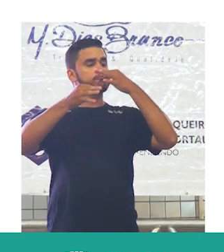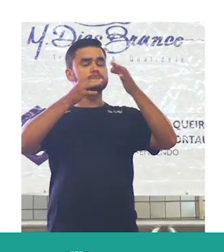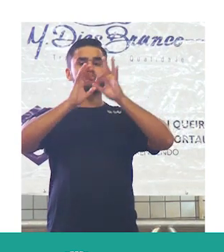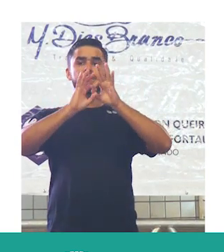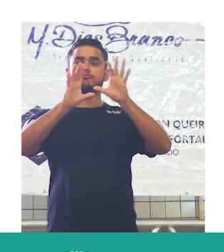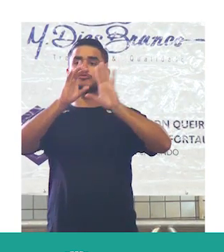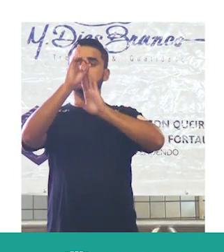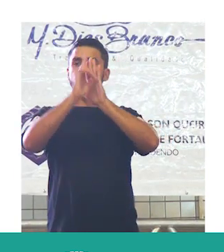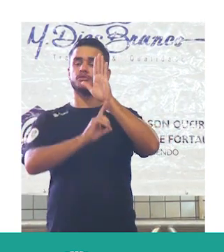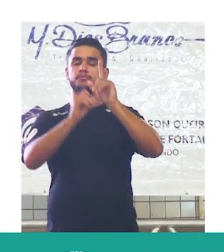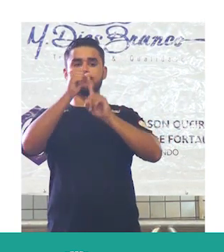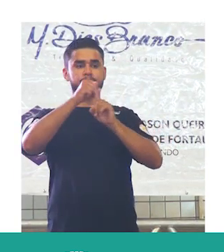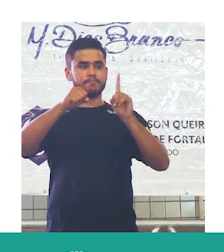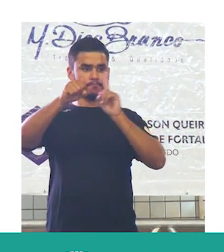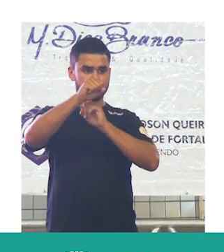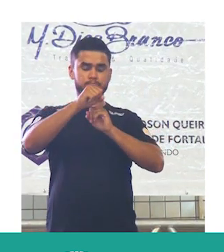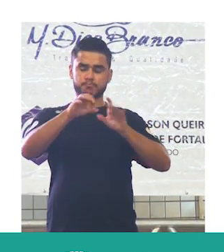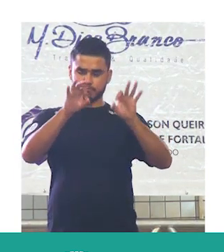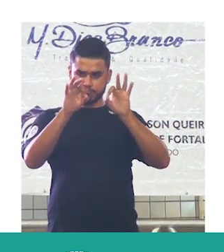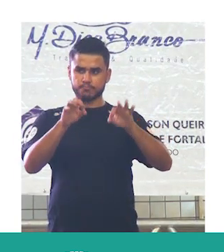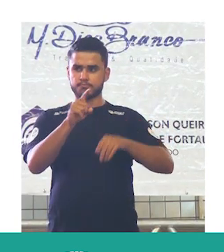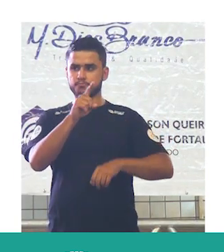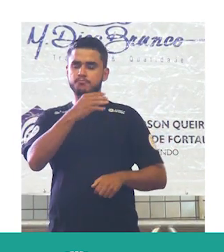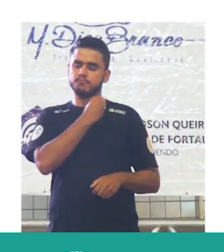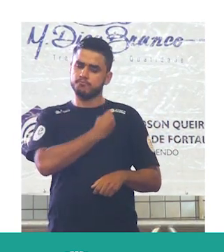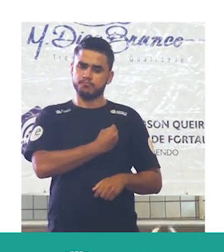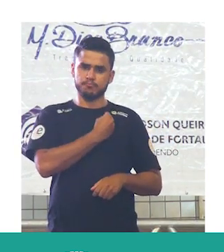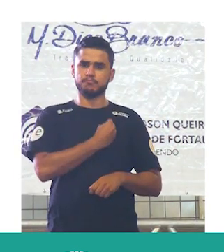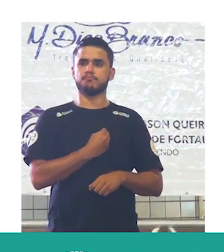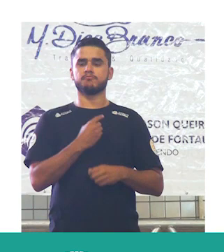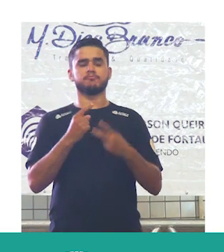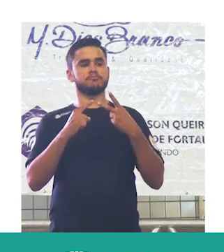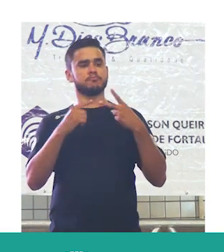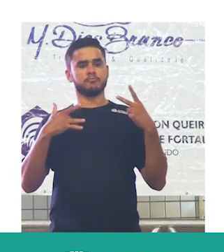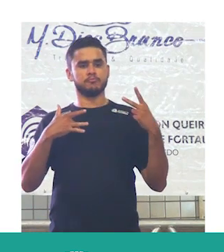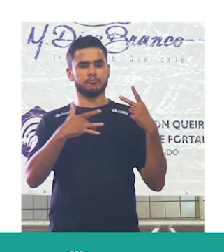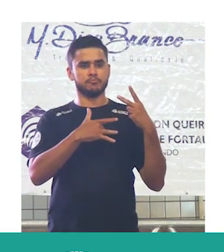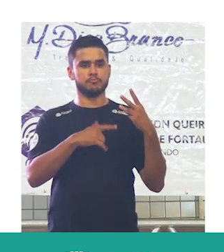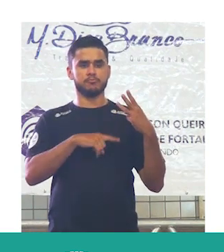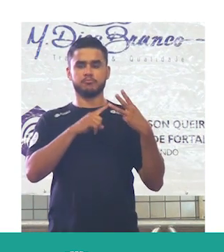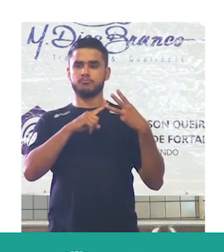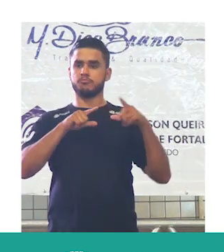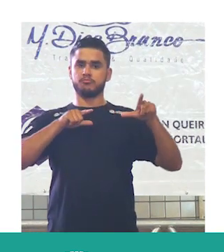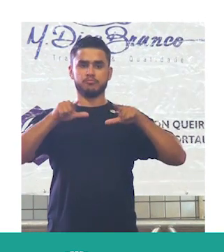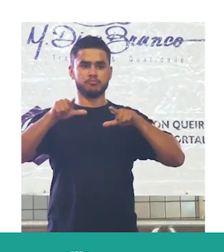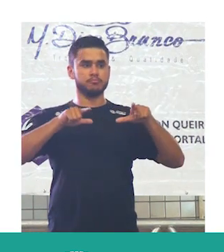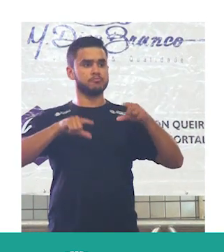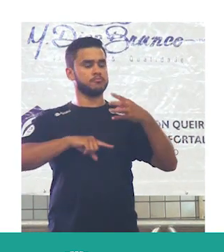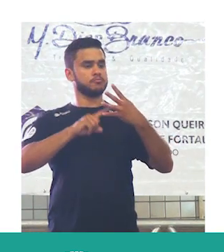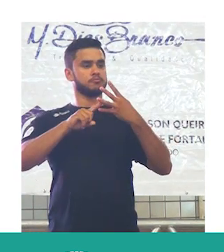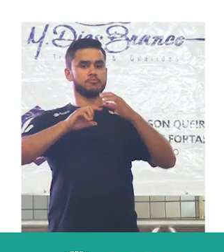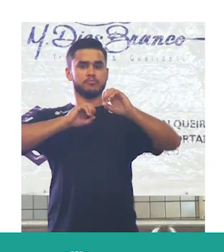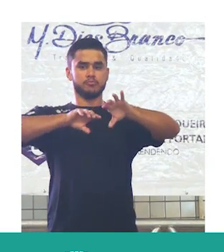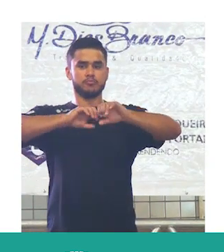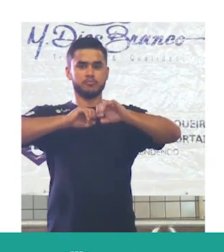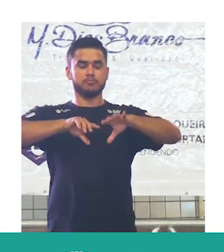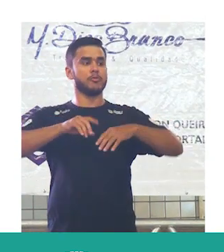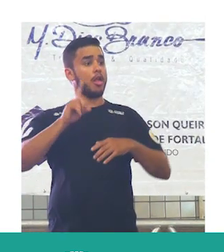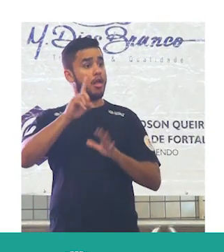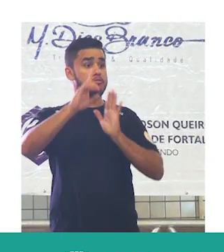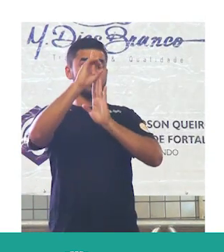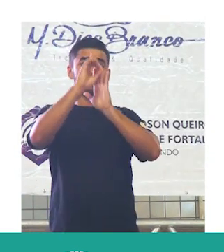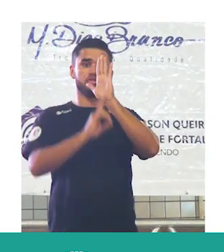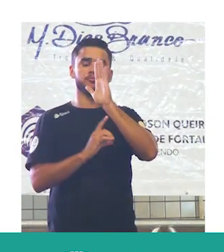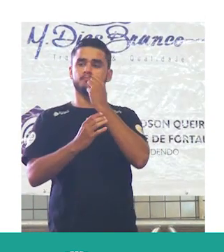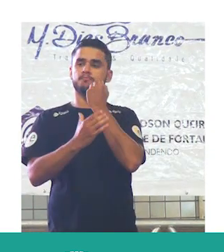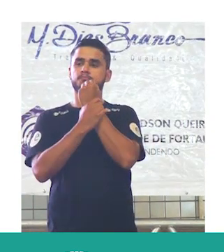sociais foram estabelecidos. Então, o seu direito à vida, seu direito à saúde, direito ao emprego, à educação, são